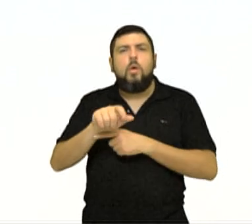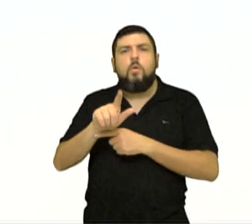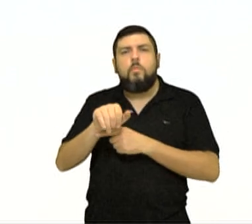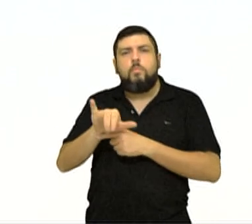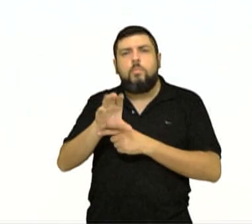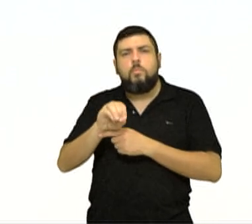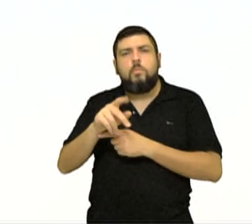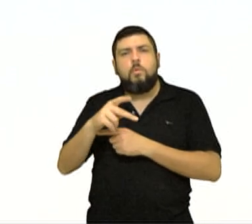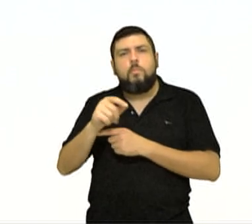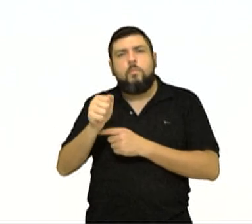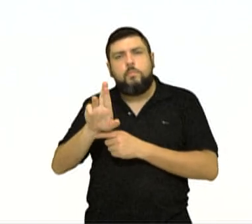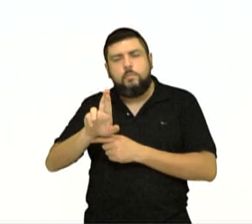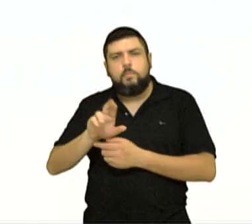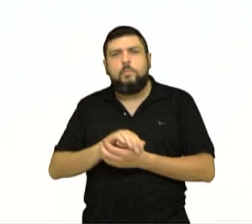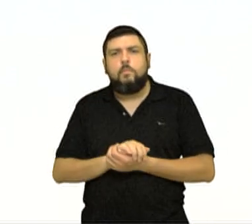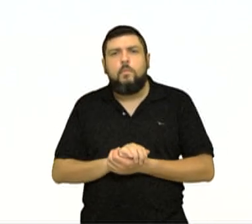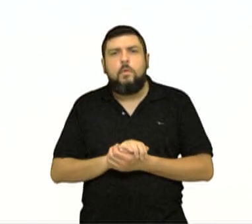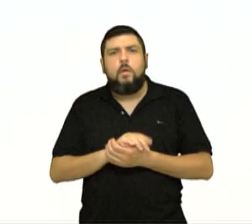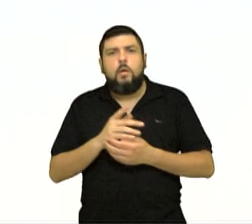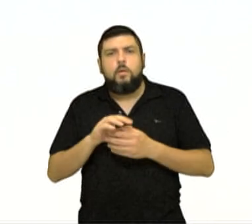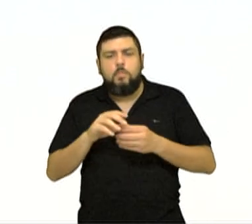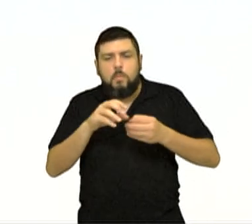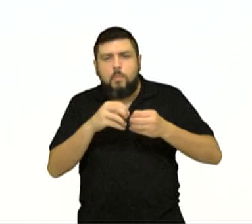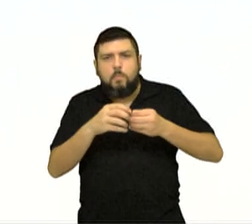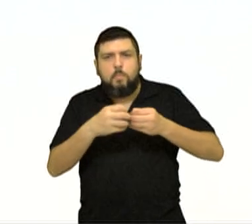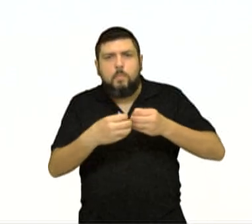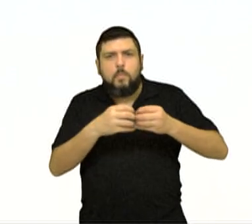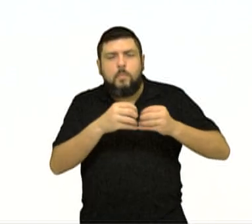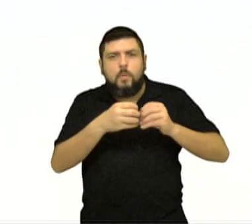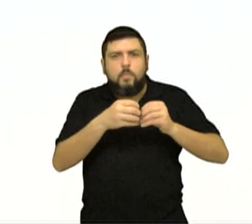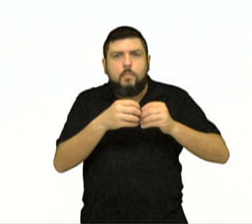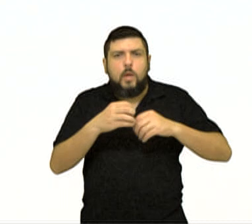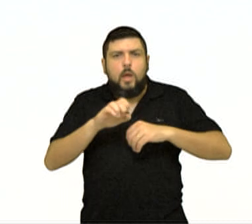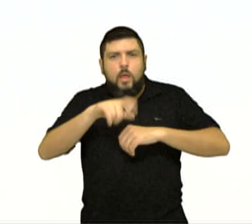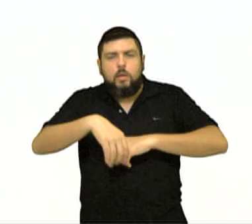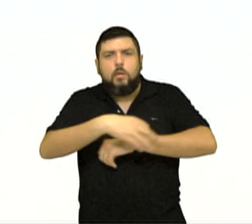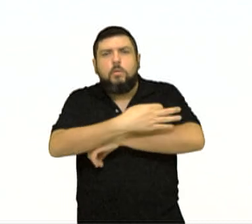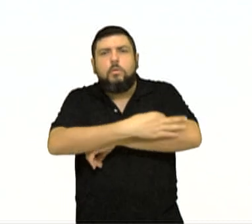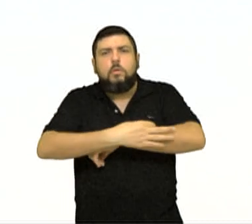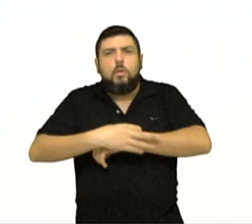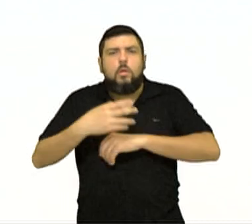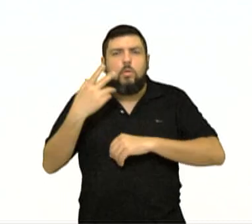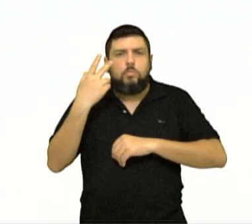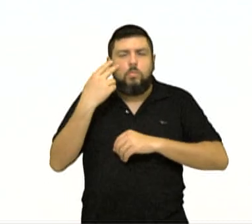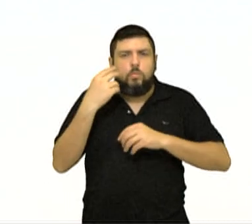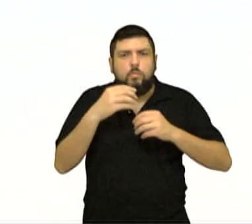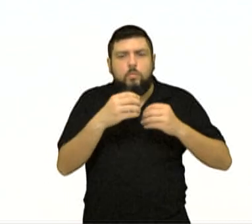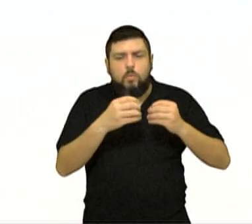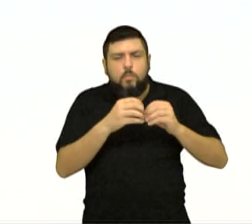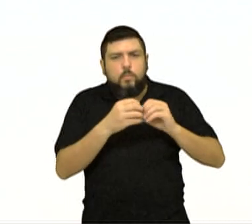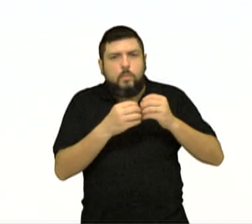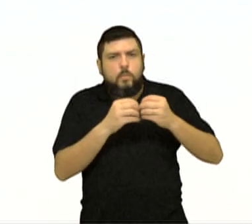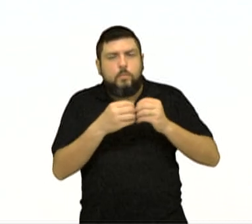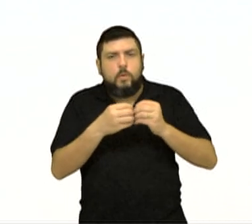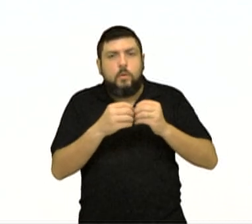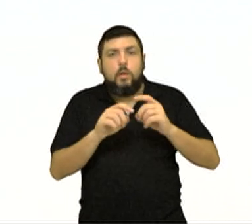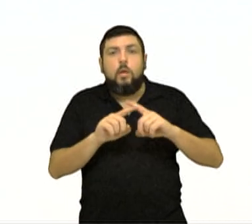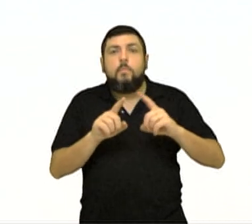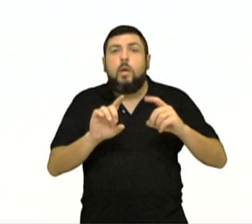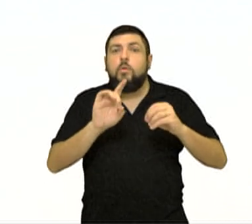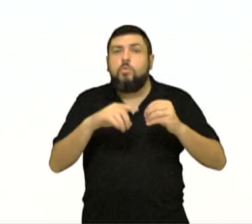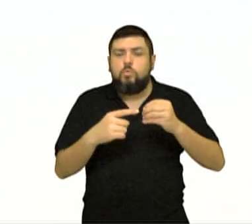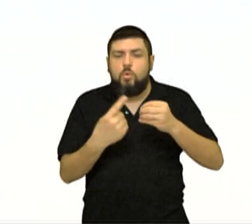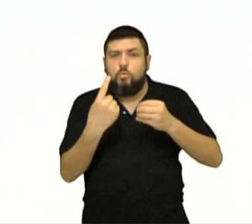esse processo é marcado pela formação de glóbulos polares, que são células adicionais que são formadas, tá? Porém, só uma vai receber ali todos